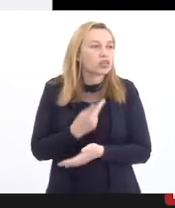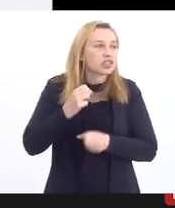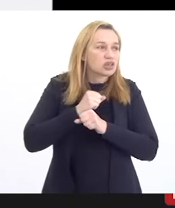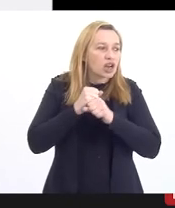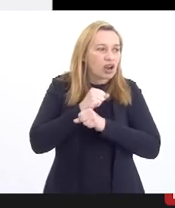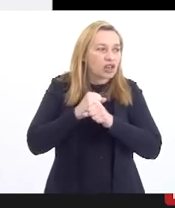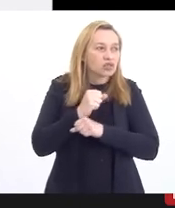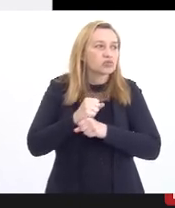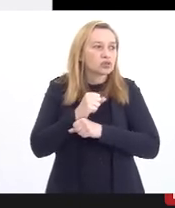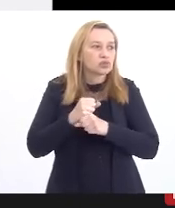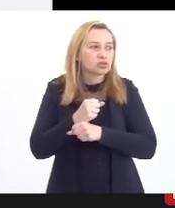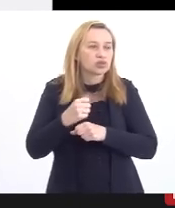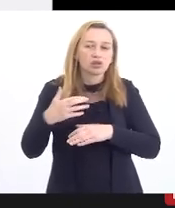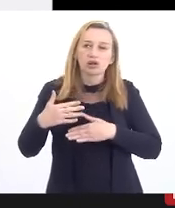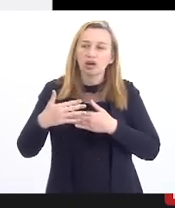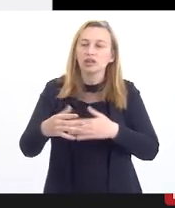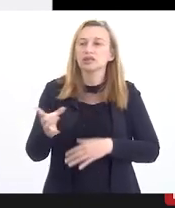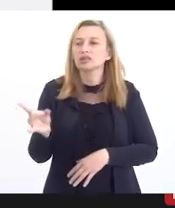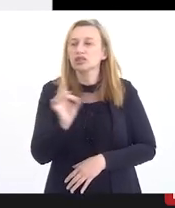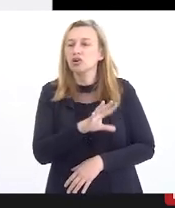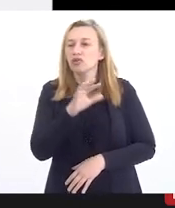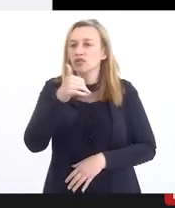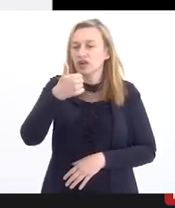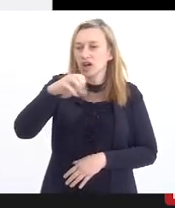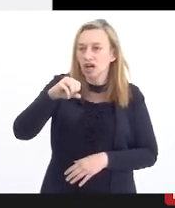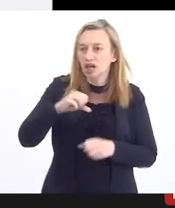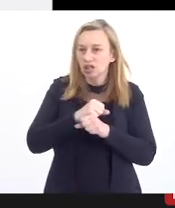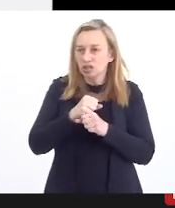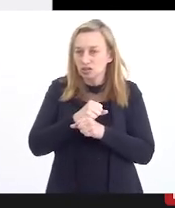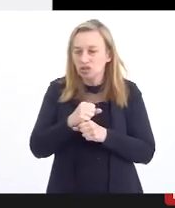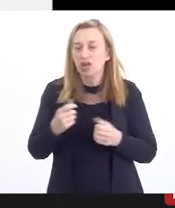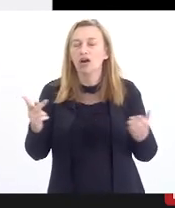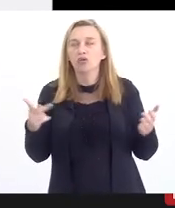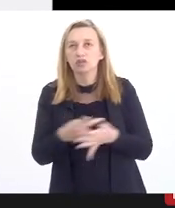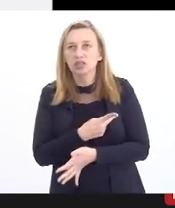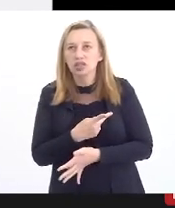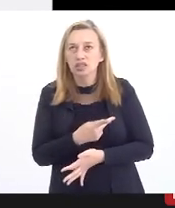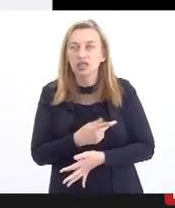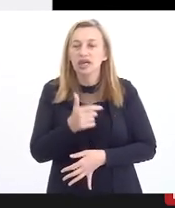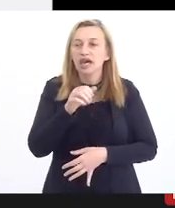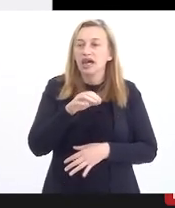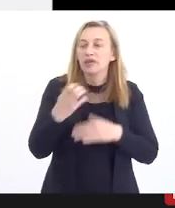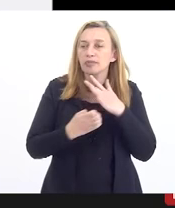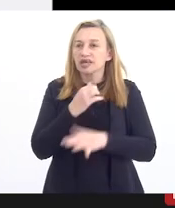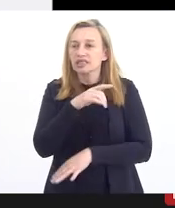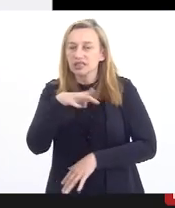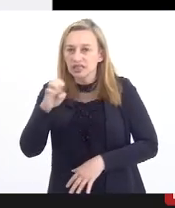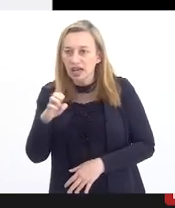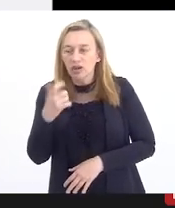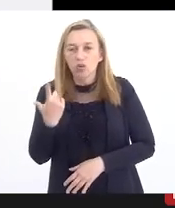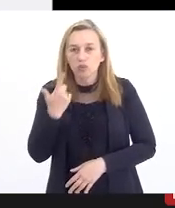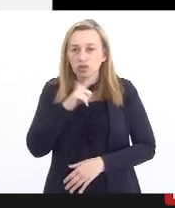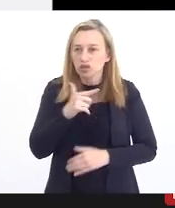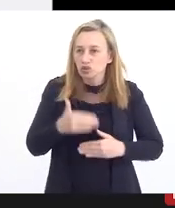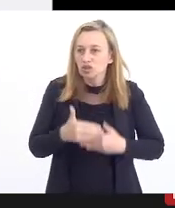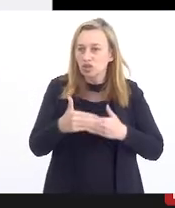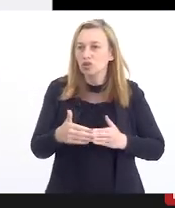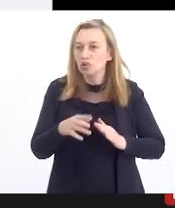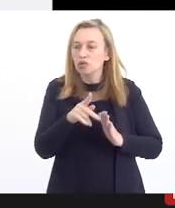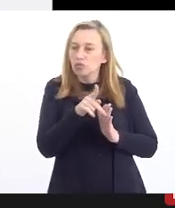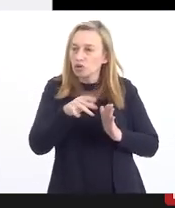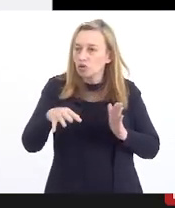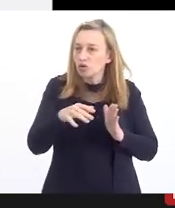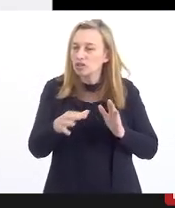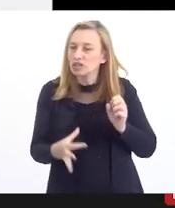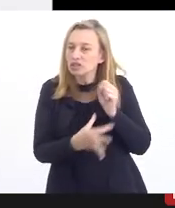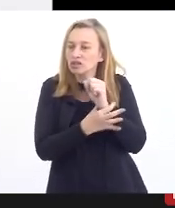anos. Ao longo dos últimos 19 anos, apesar de acontecer, a CEDAE conseguiu seguir o protocolo de segurança